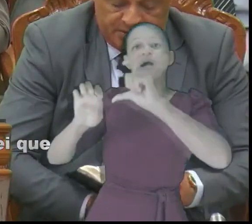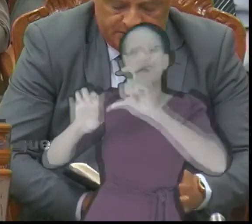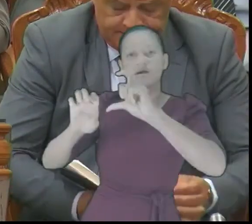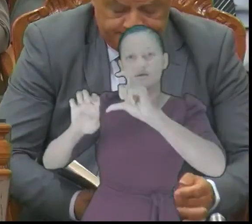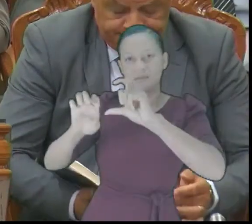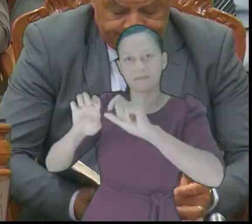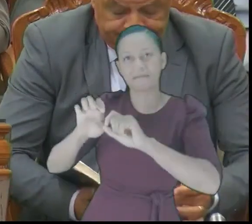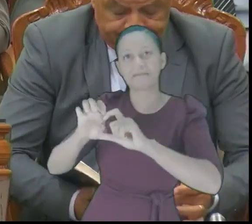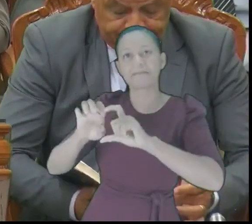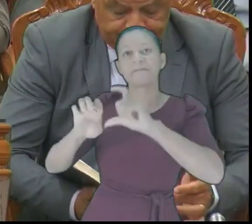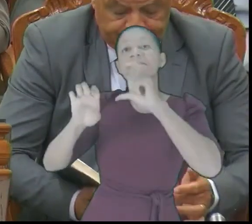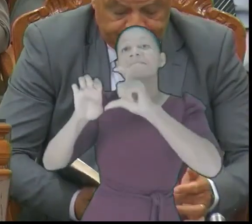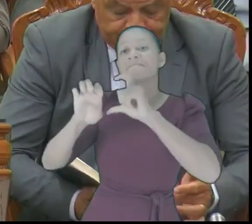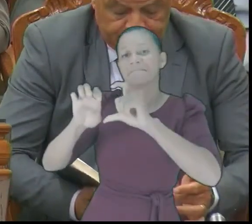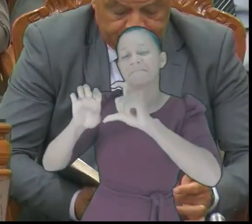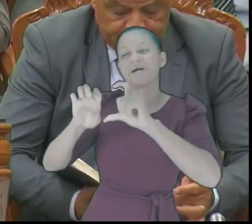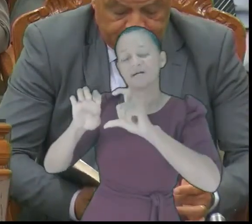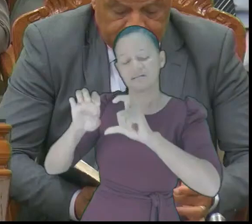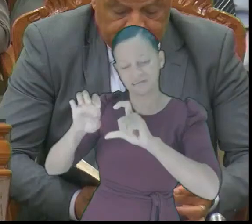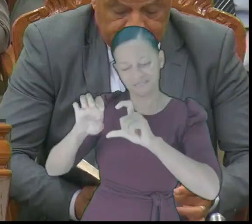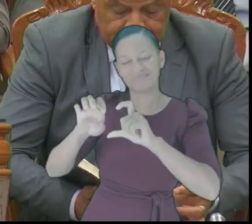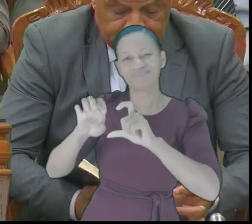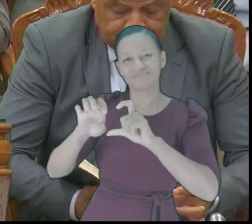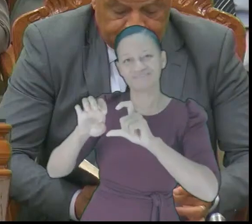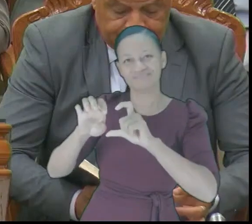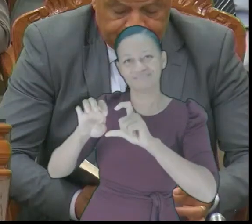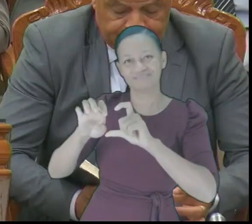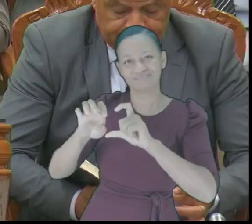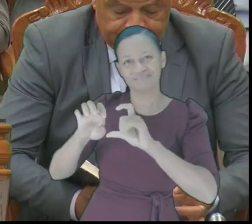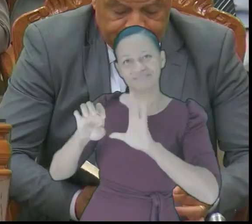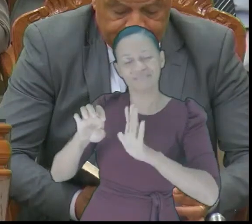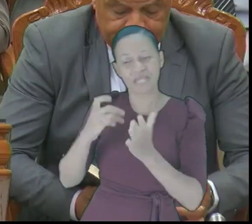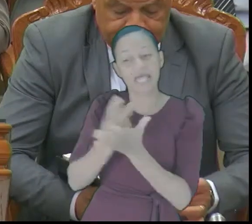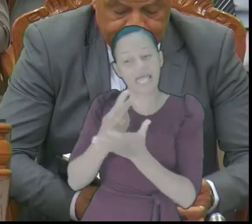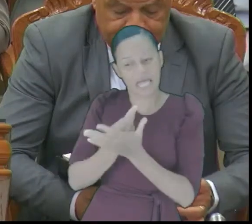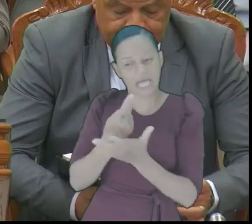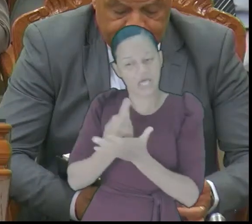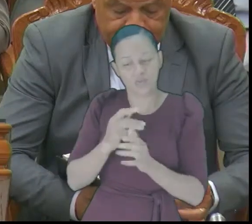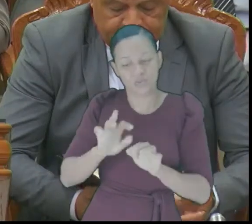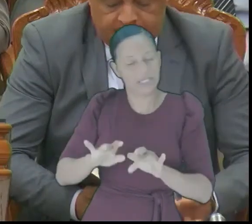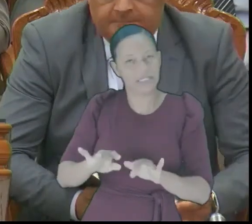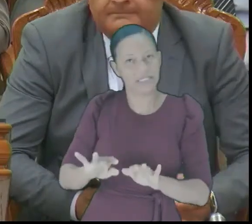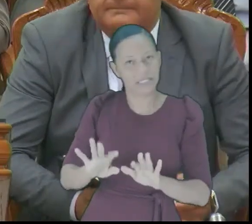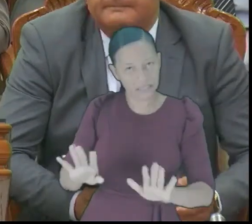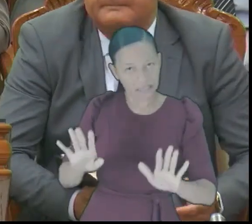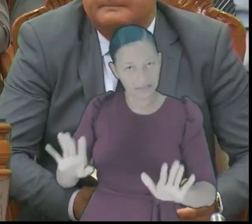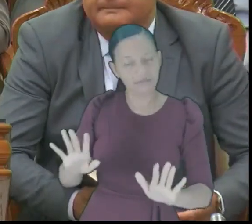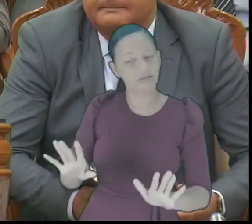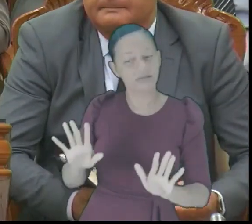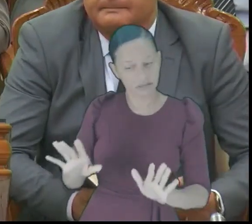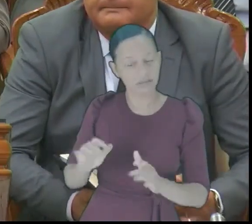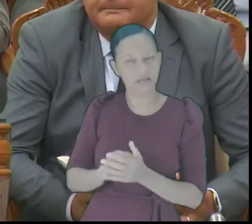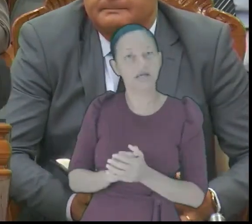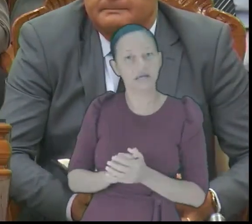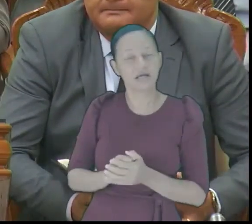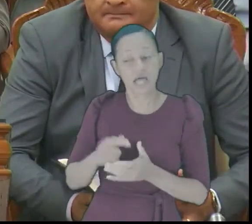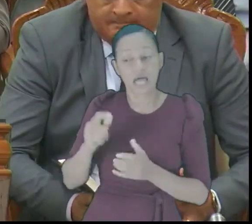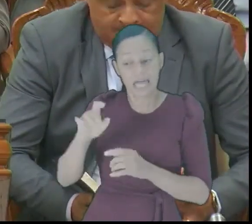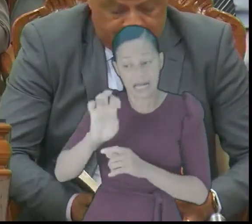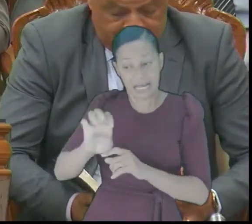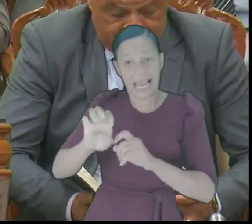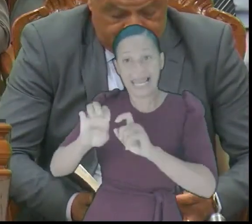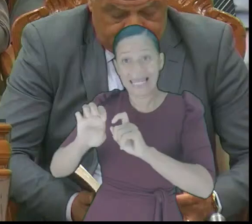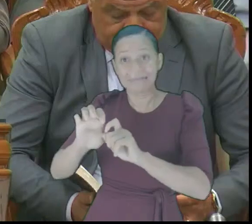grafada espírito com E maiúsculo. Mas é erro de gráfica, não é erro da Bíblia. É erro gráfico. Era para ser